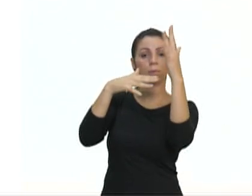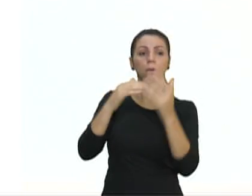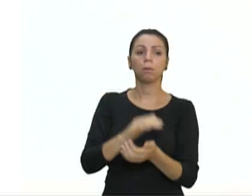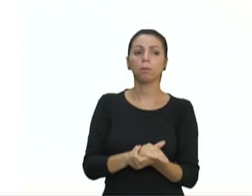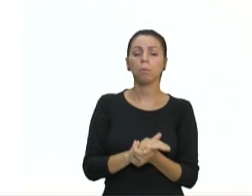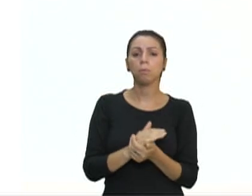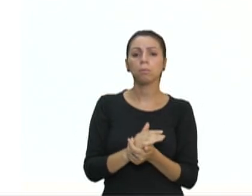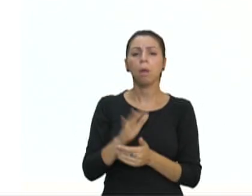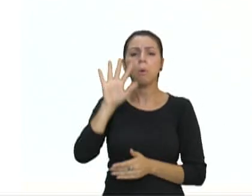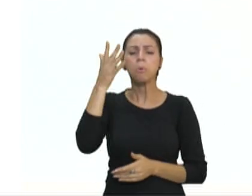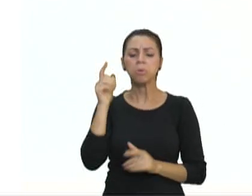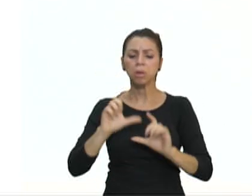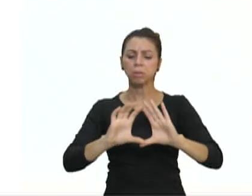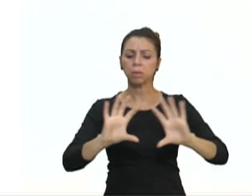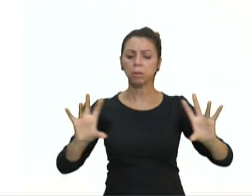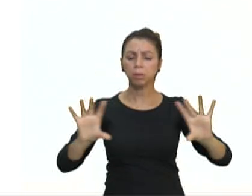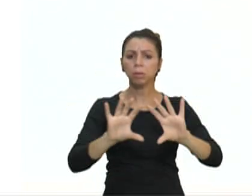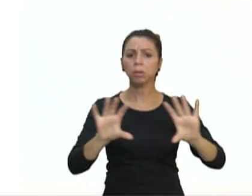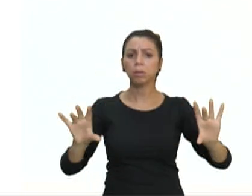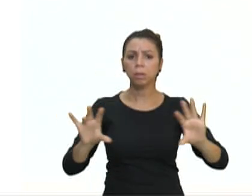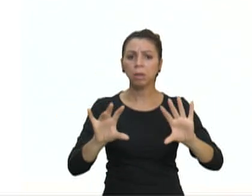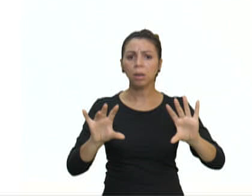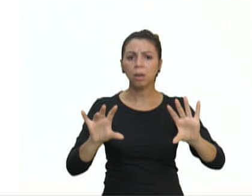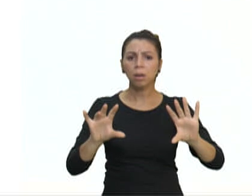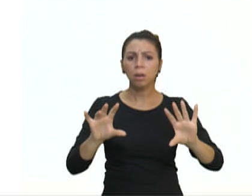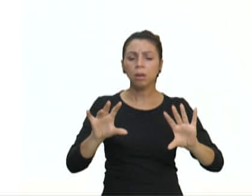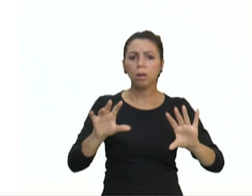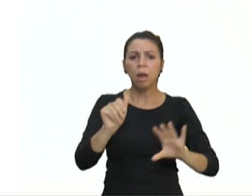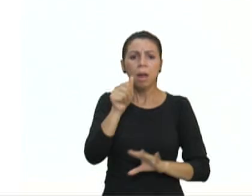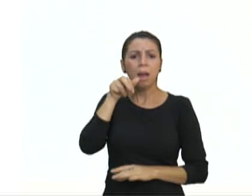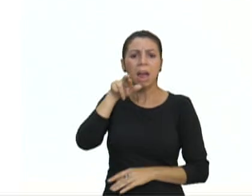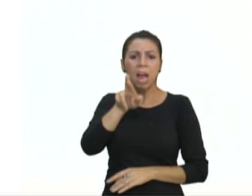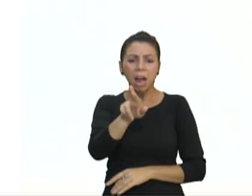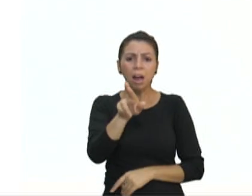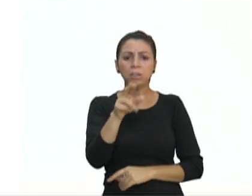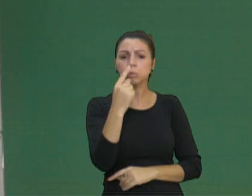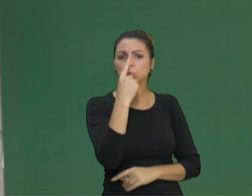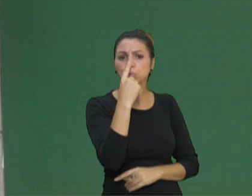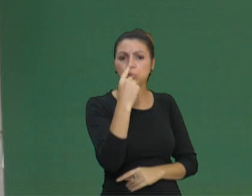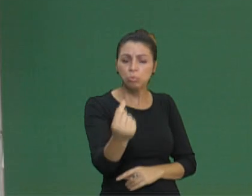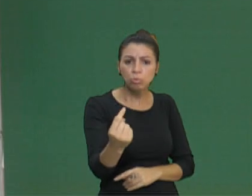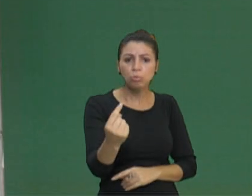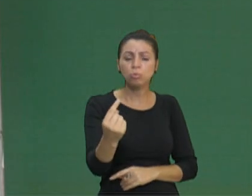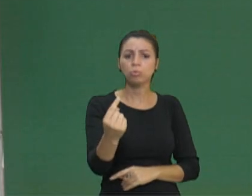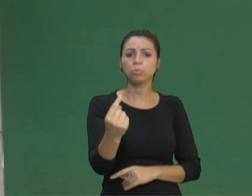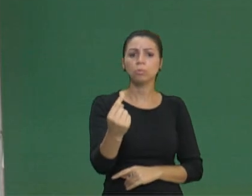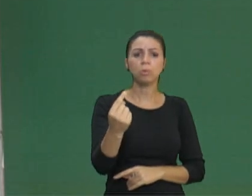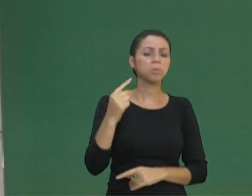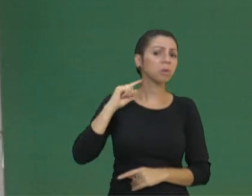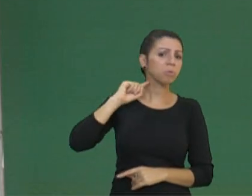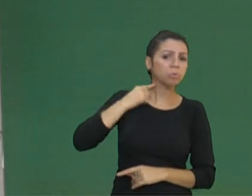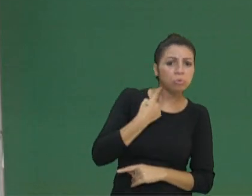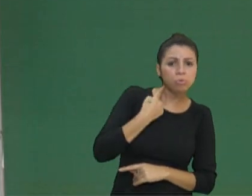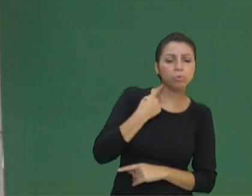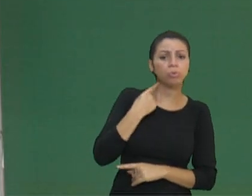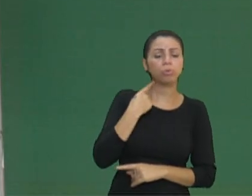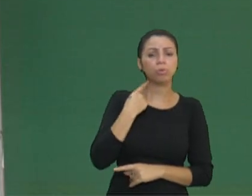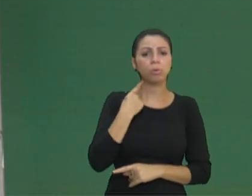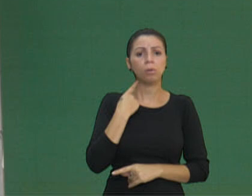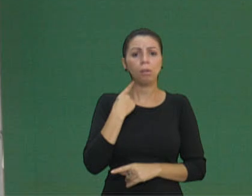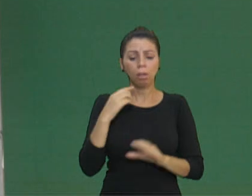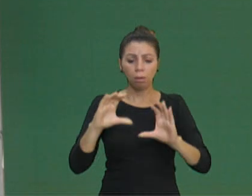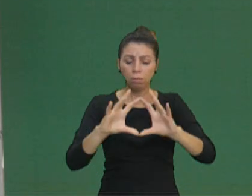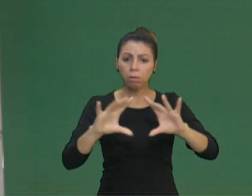A gente tem muito mais poluição, a gente tem muito mais calor, né, nessa camada. E é essa camada que a gente